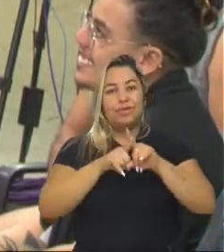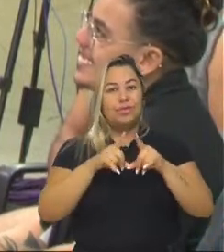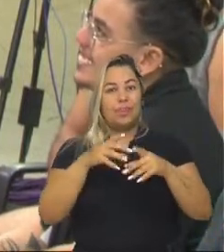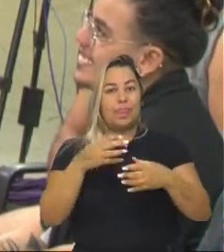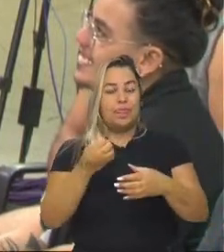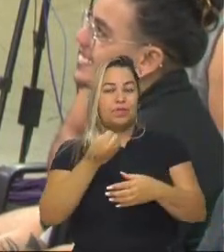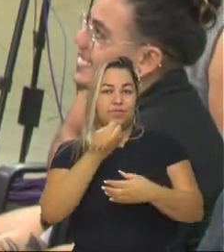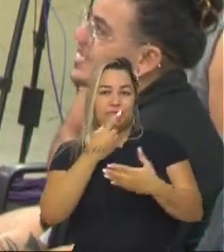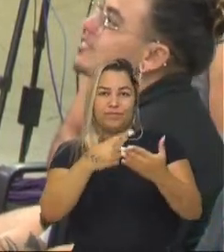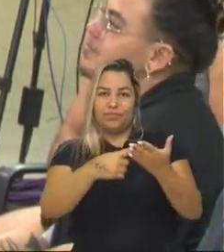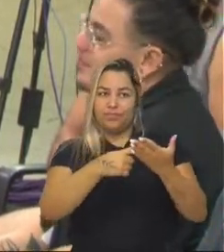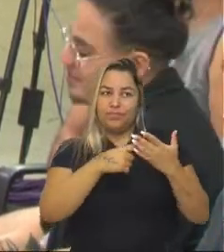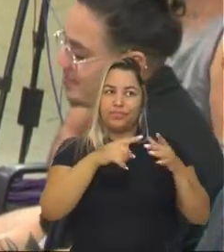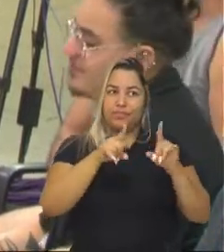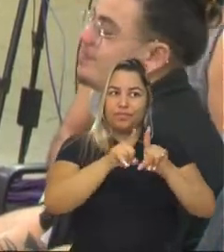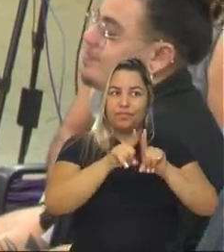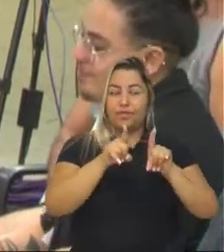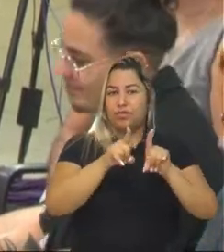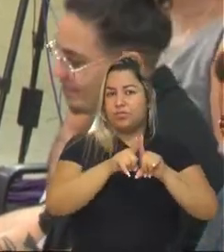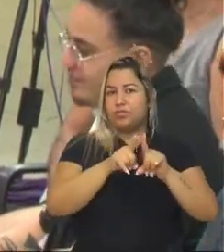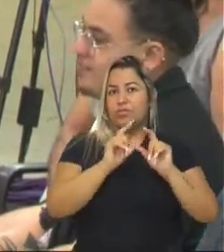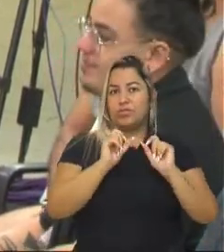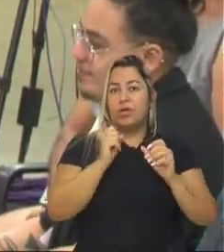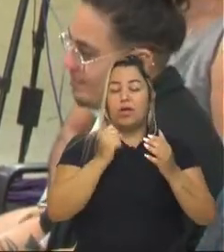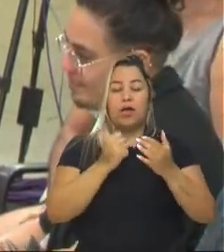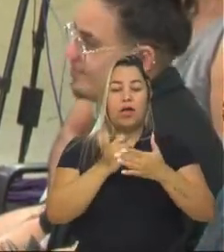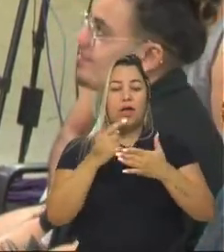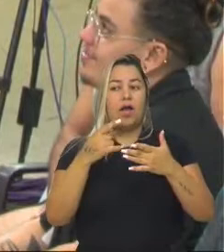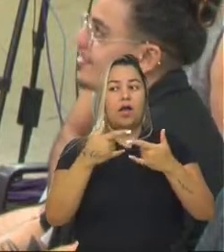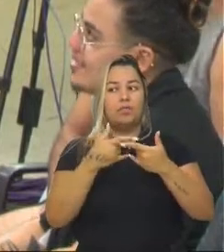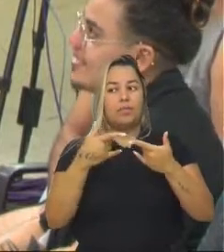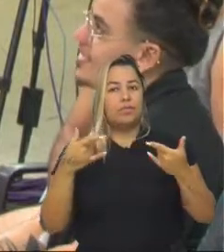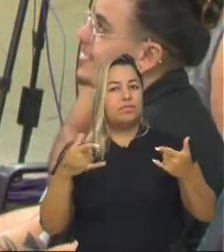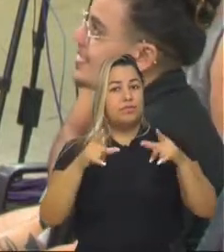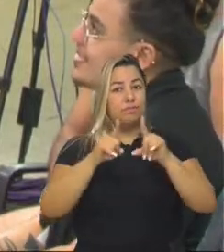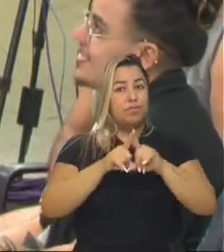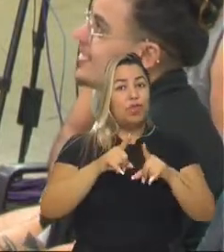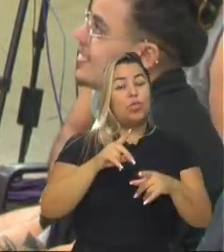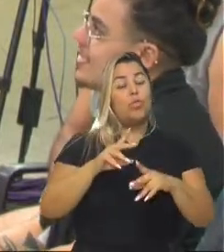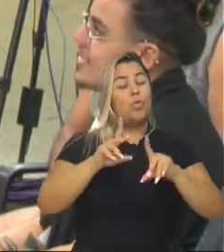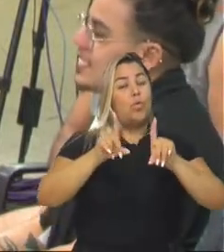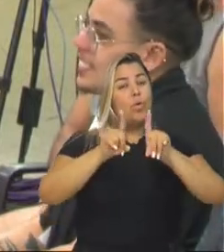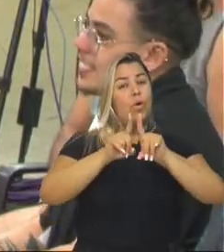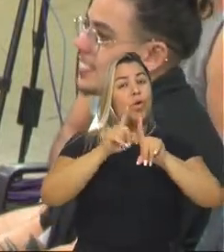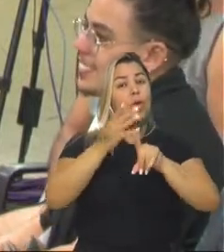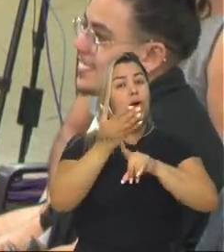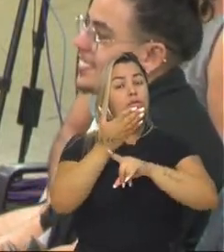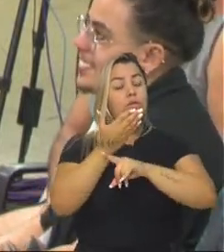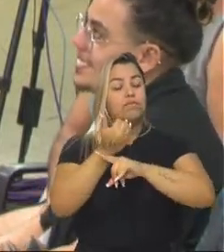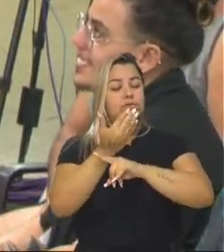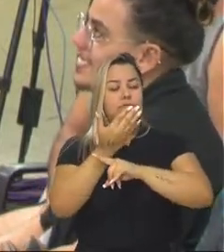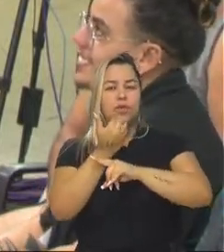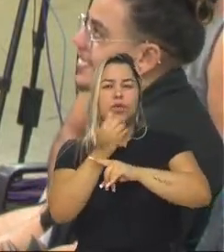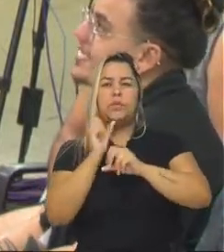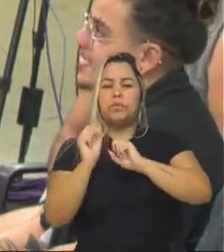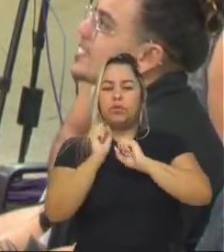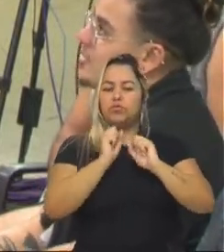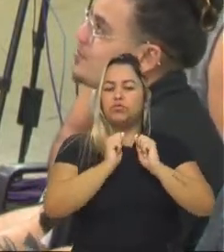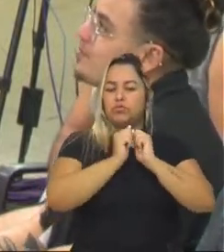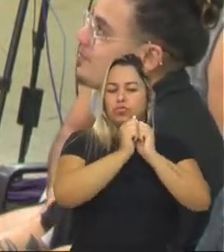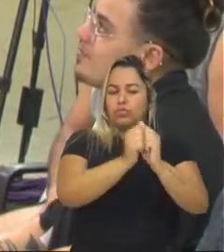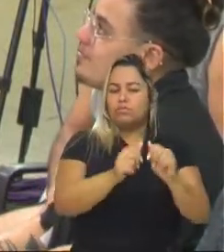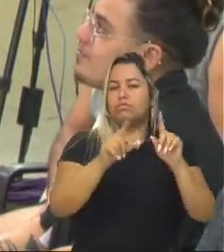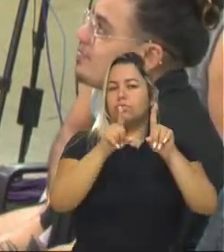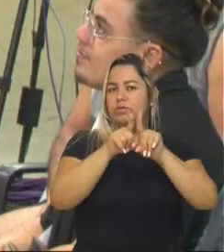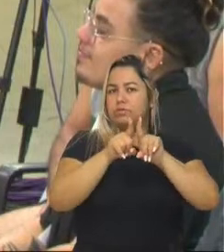tão bem-vindo no lugar, né? Assim, de ter uma passagem paga, de ter um hotel com café da manhã, que a gente possa tomar um café junto, né? Assim, não é